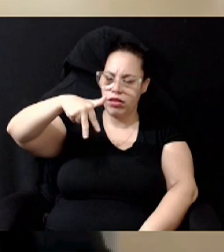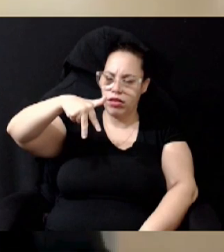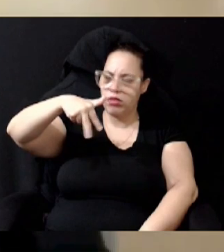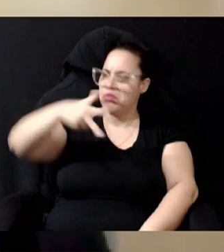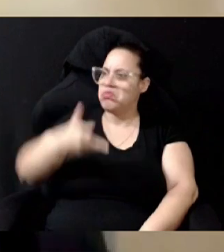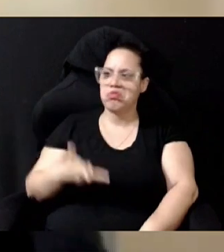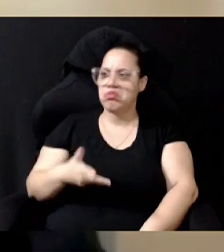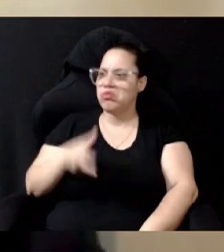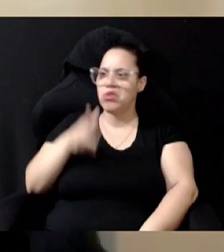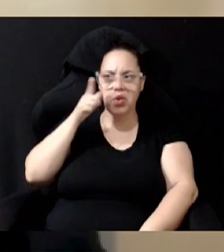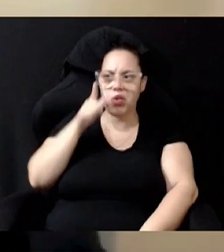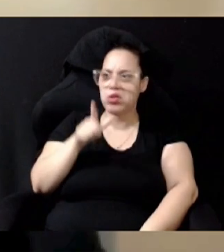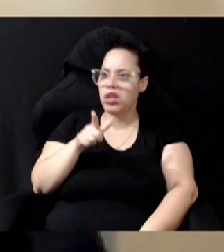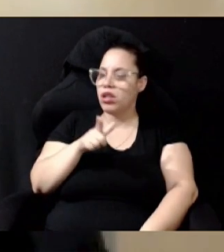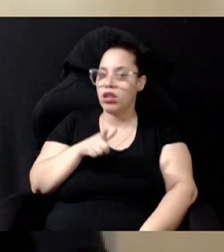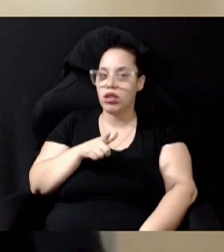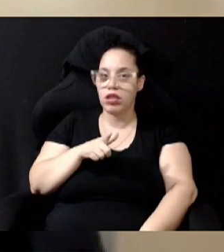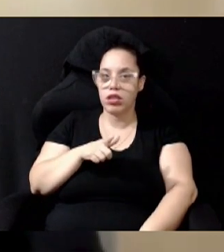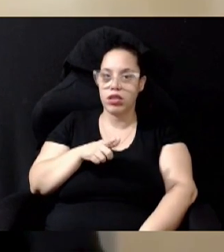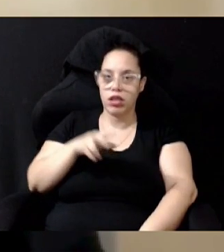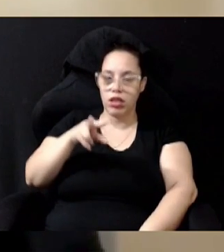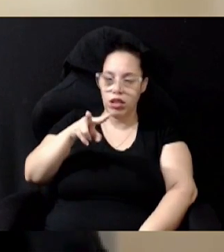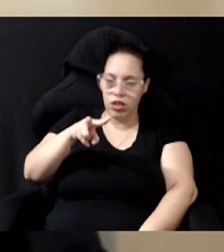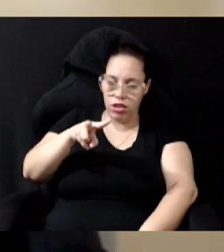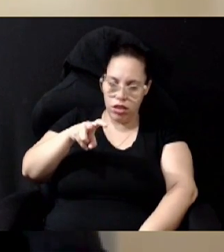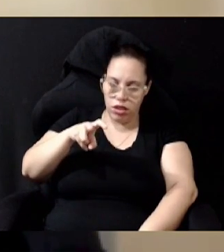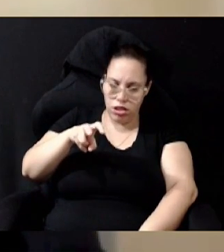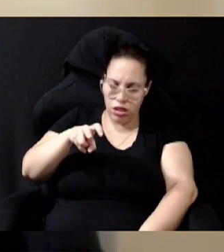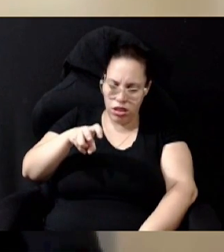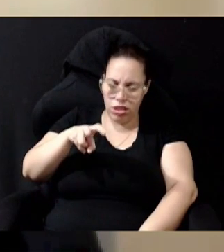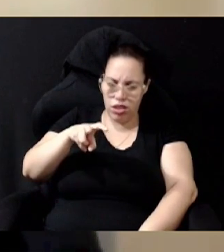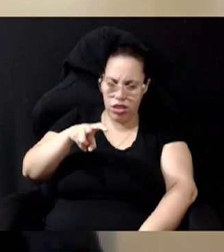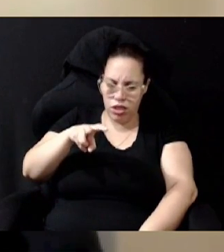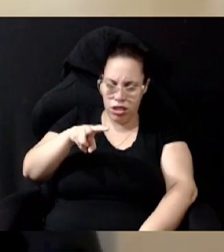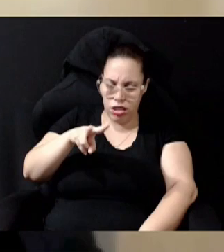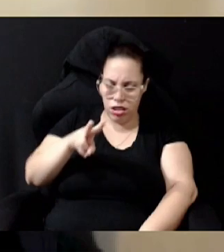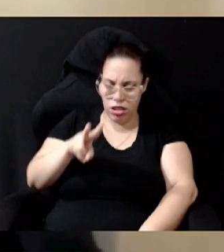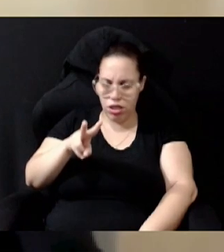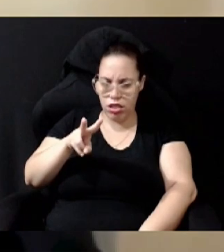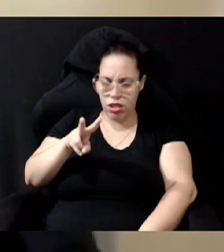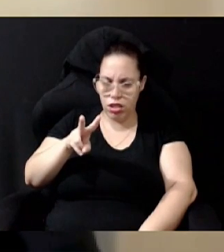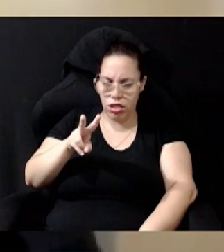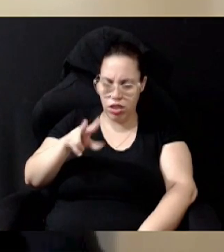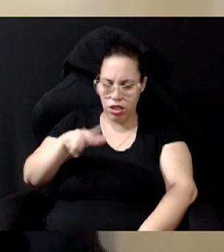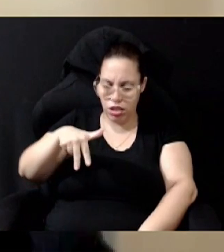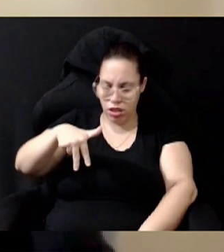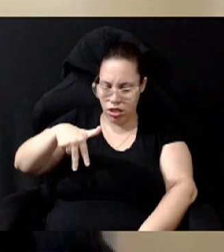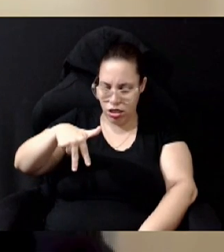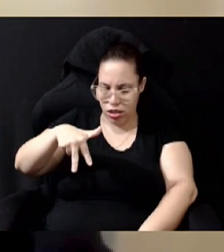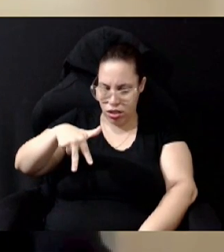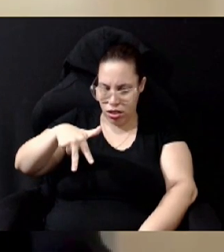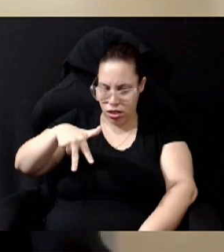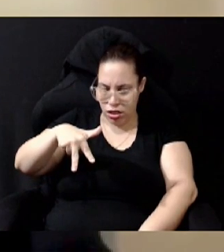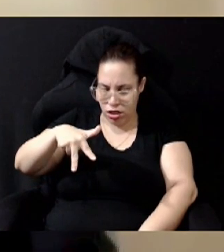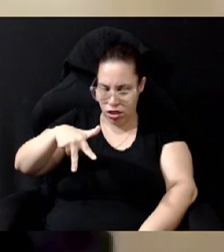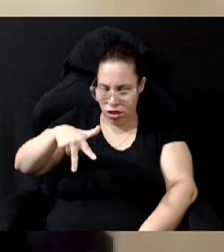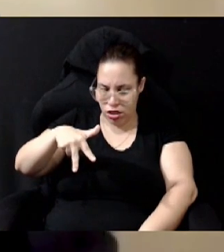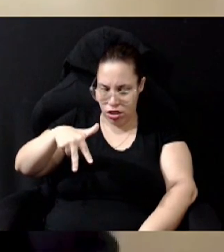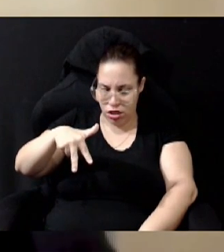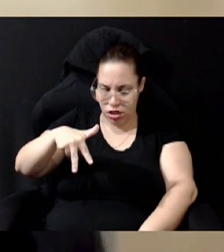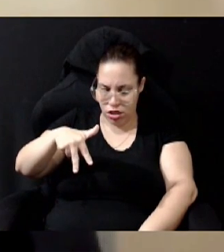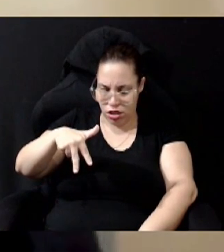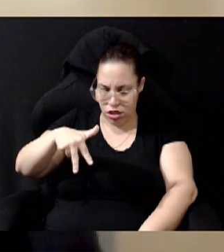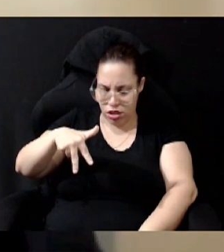até dobrar, esticar, alongar, colocar para cima, tentar esticar, alongar e